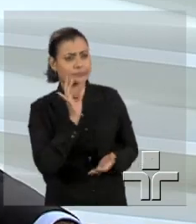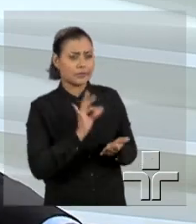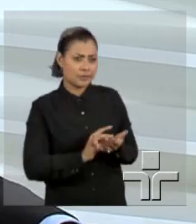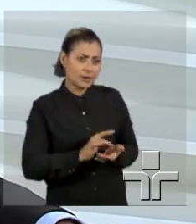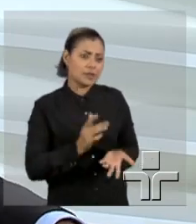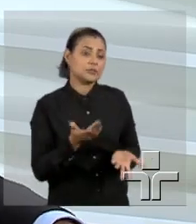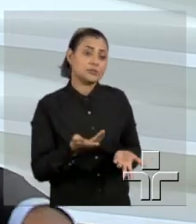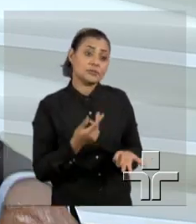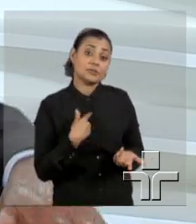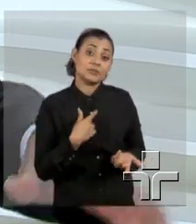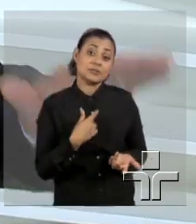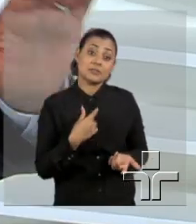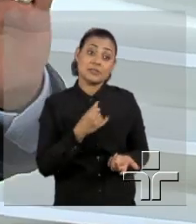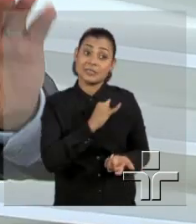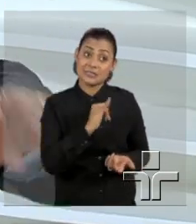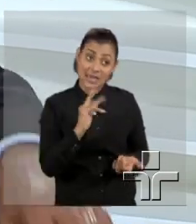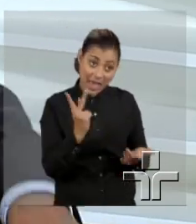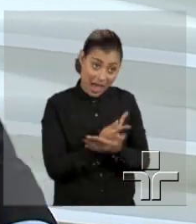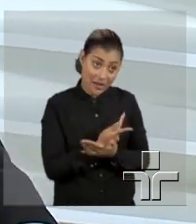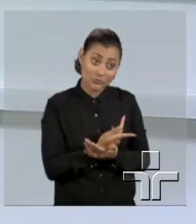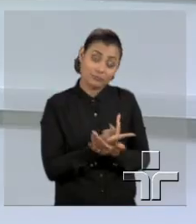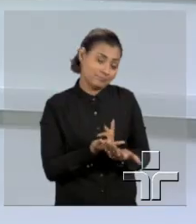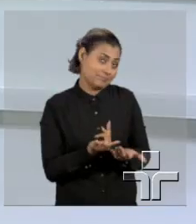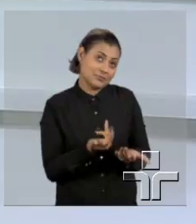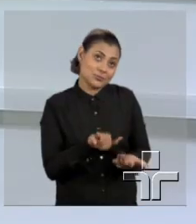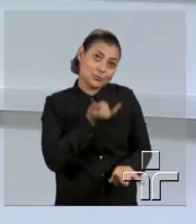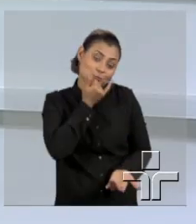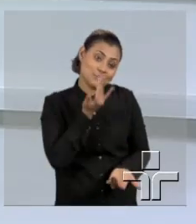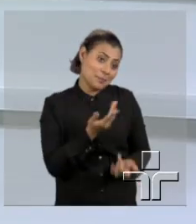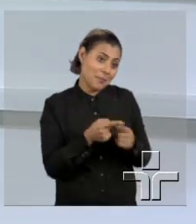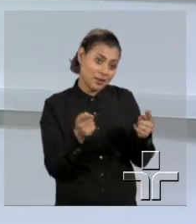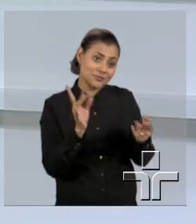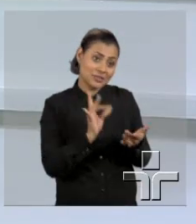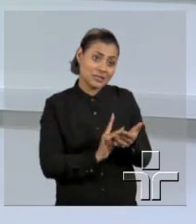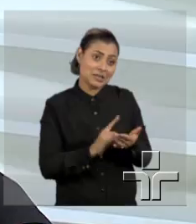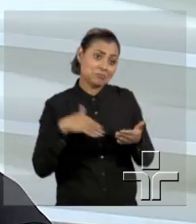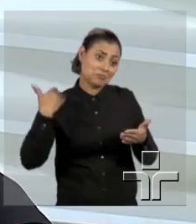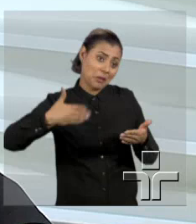equivocado, paciência, é fruto desse exame ainda também aligerado.